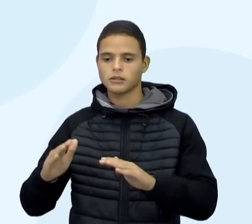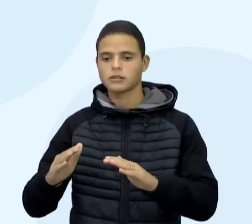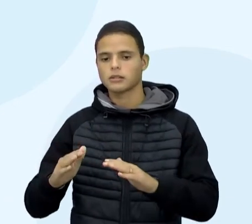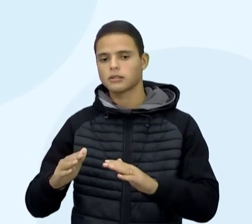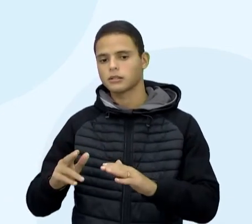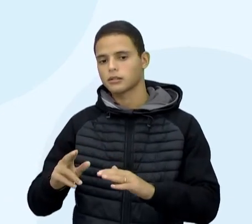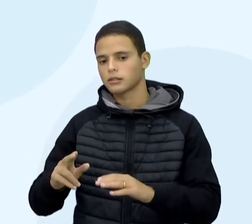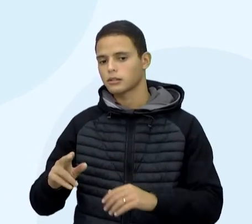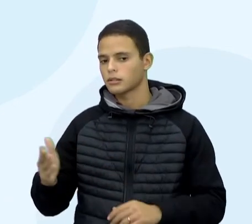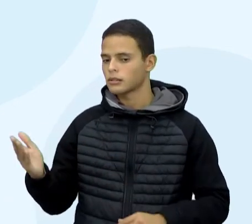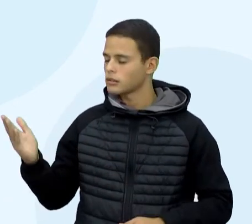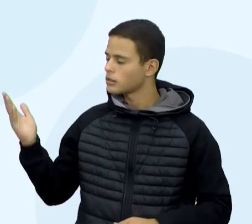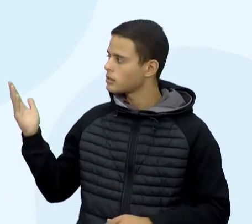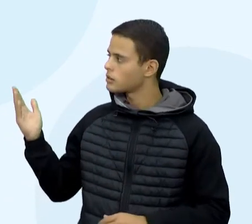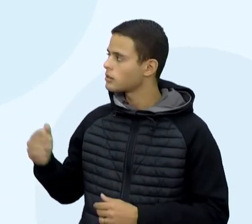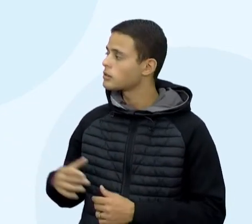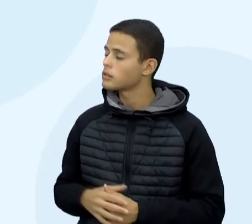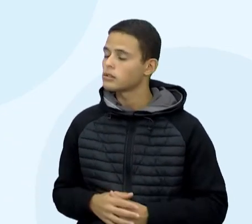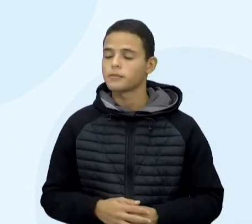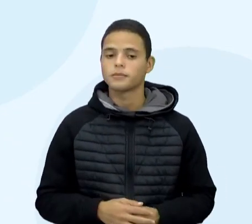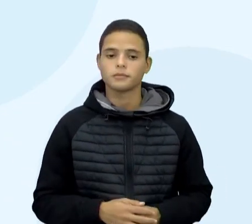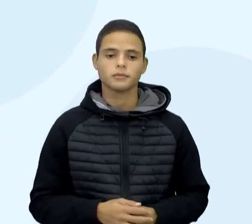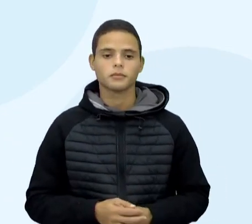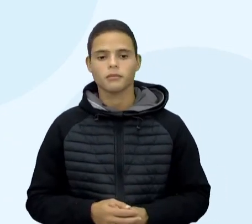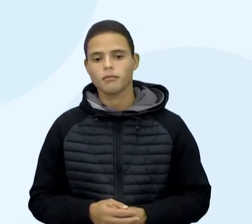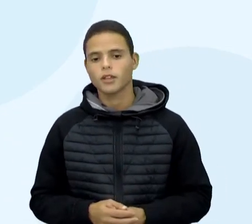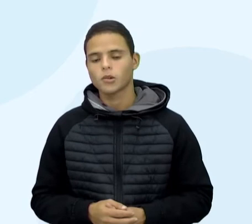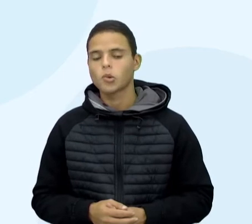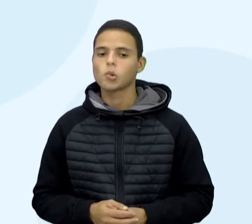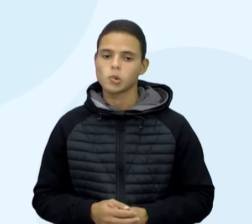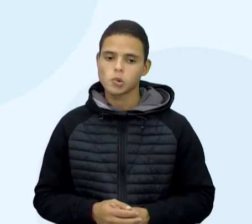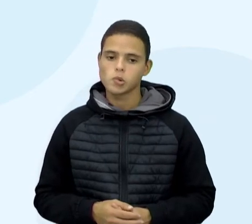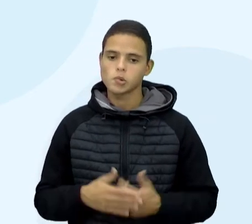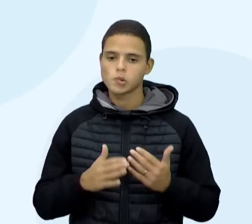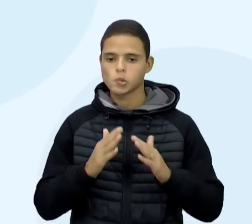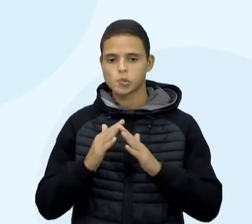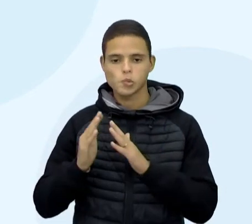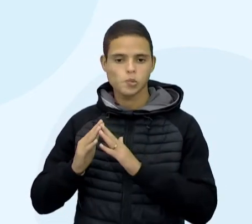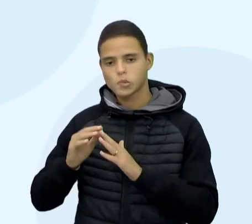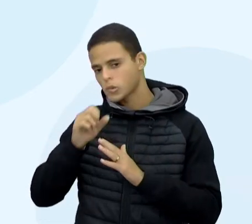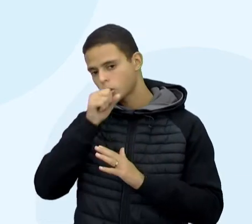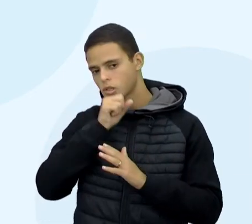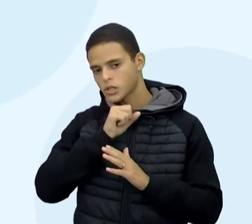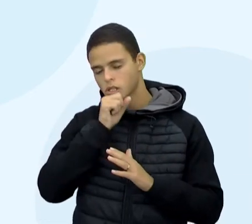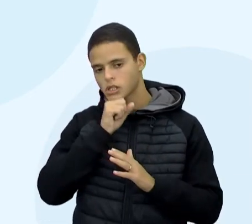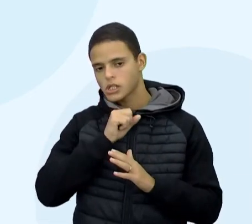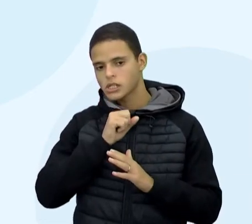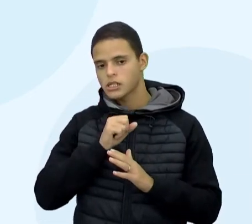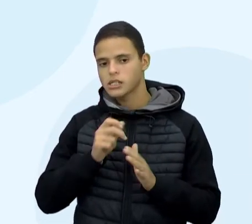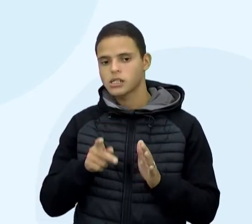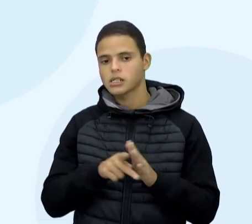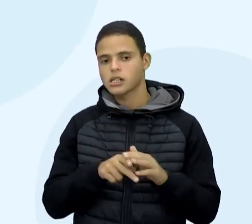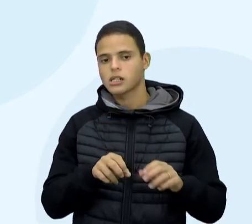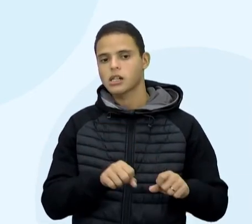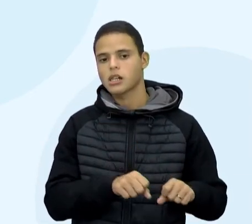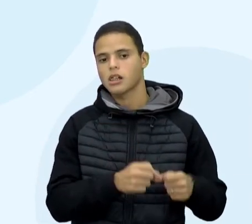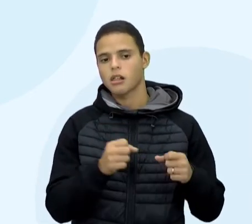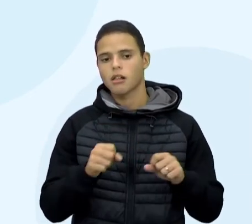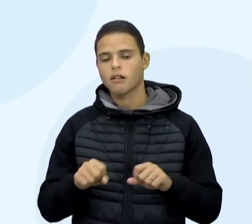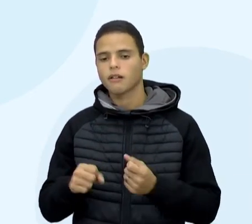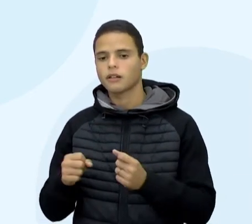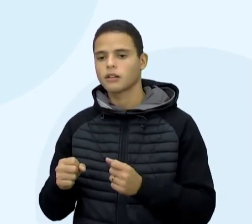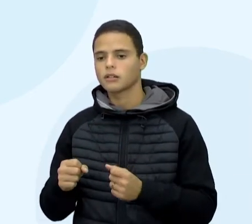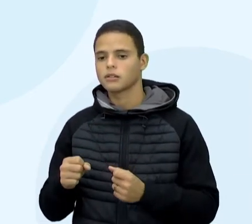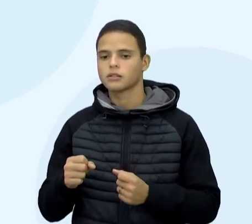chamado de cabeça de porco. E esse cortiço, que era muito antigo, acabou sendo demolido em